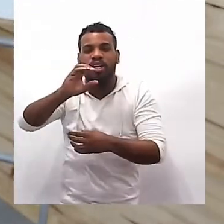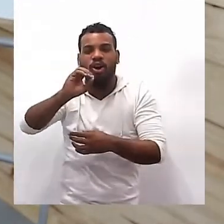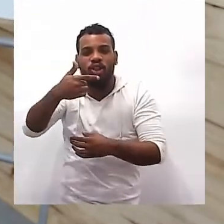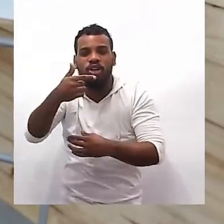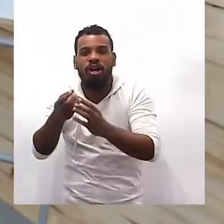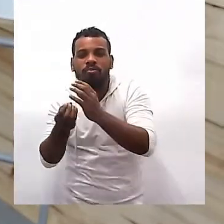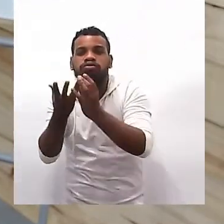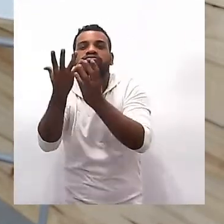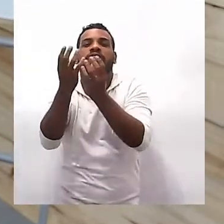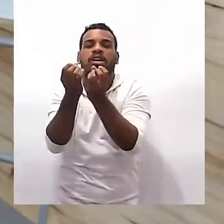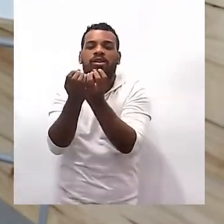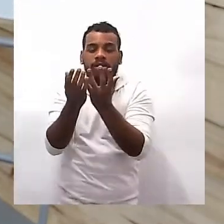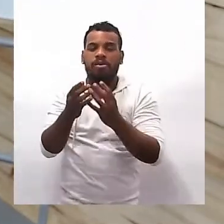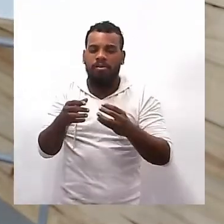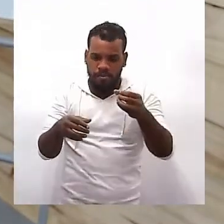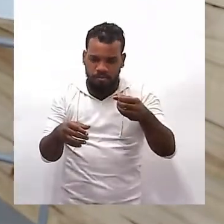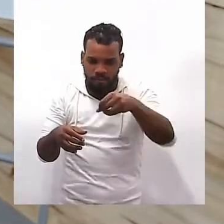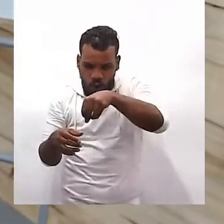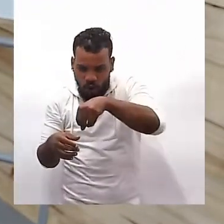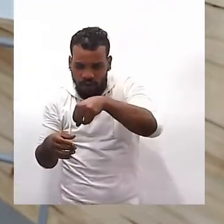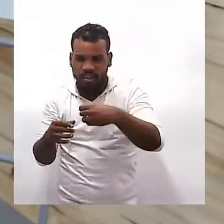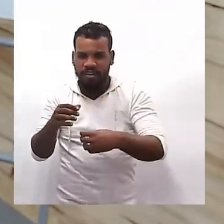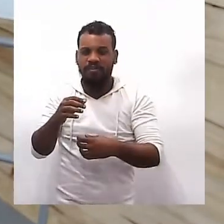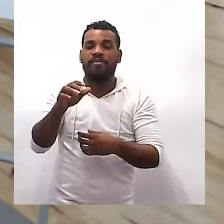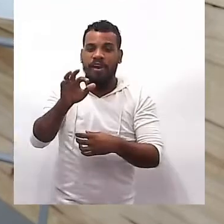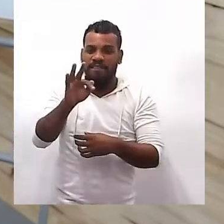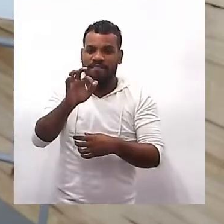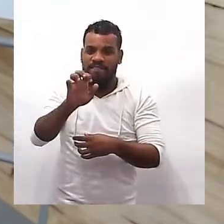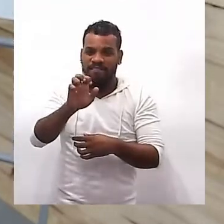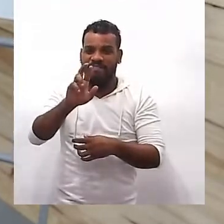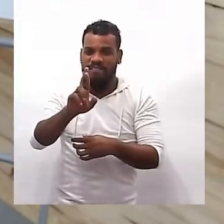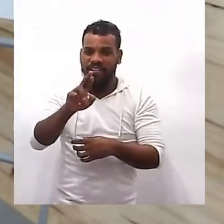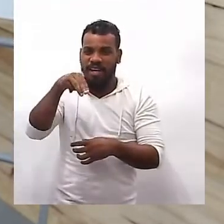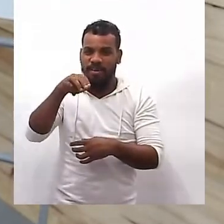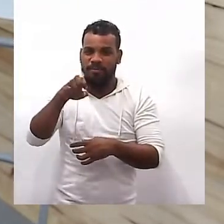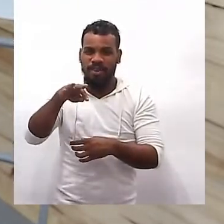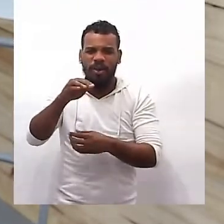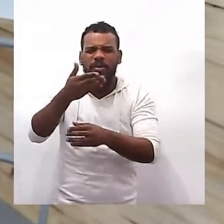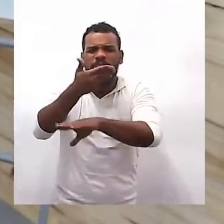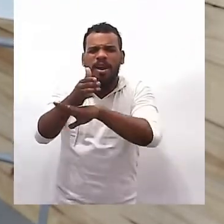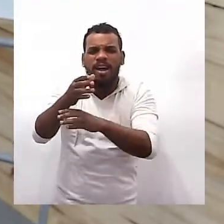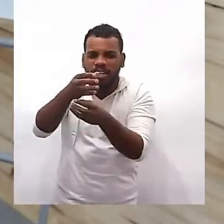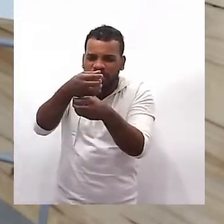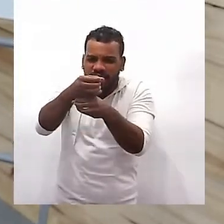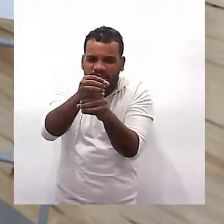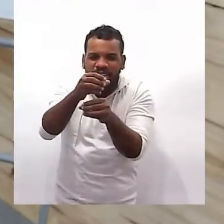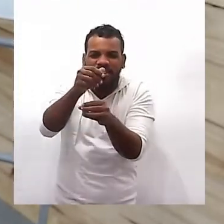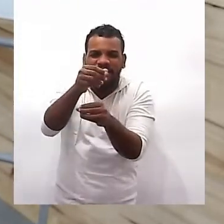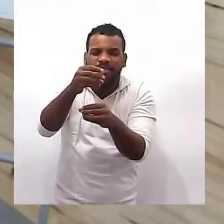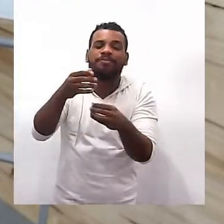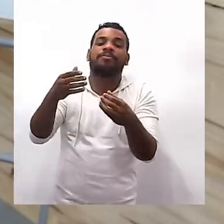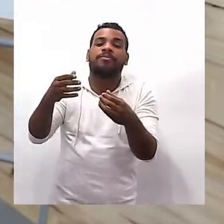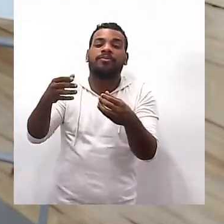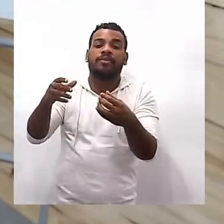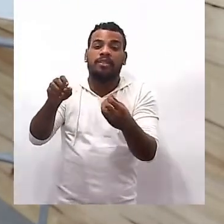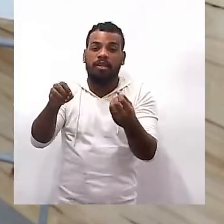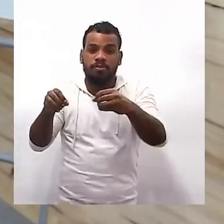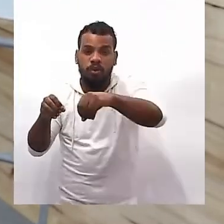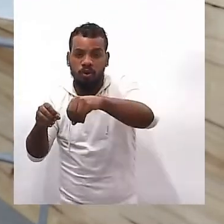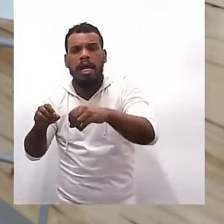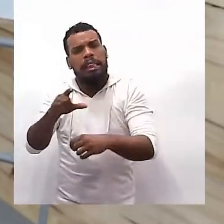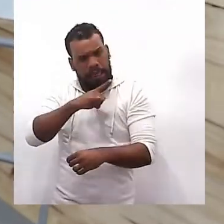você pega uma massa e coloca fermento, aquele fermento vai provocar naquela massa uma fermentação